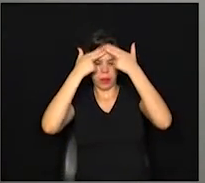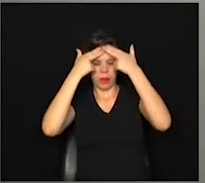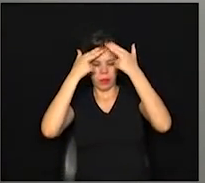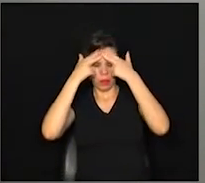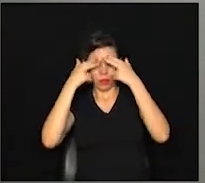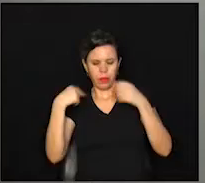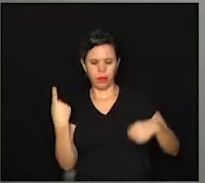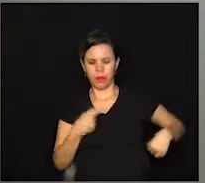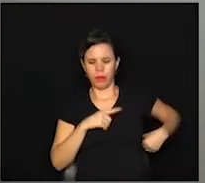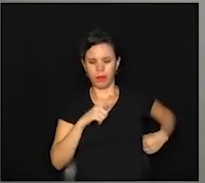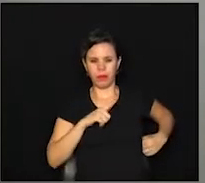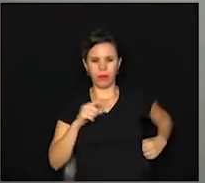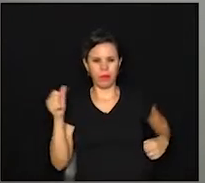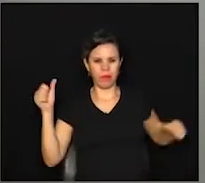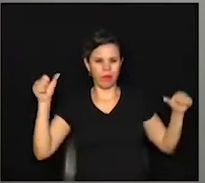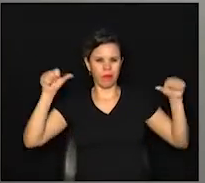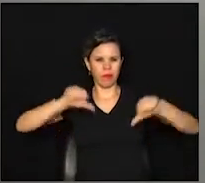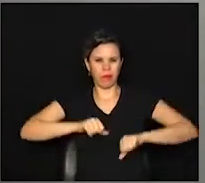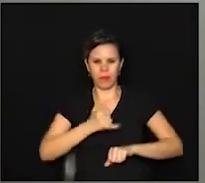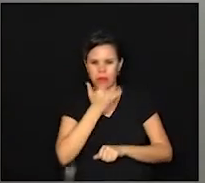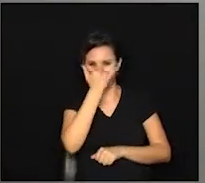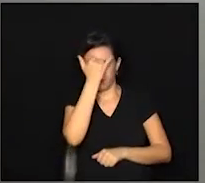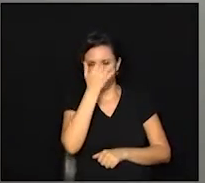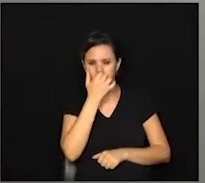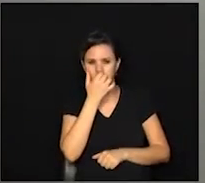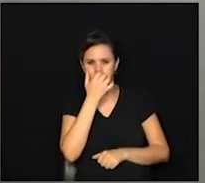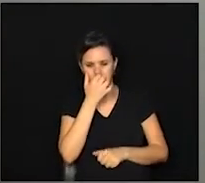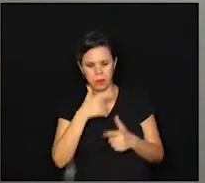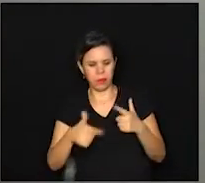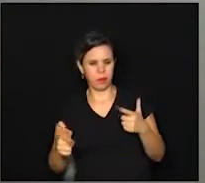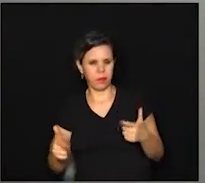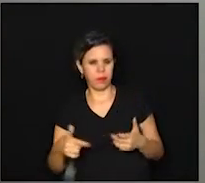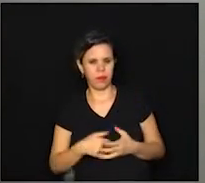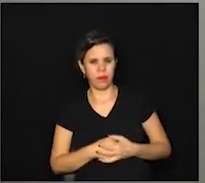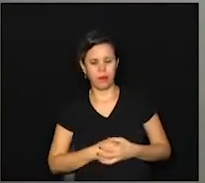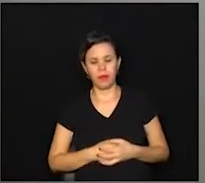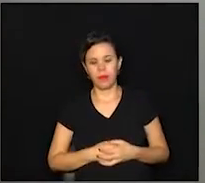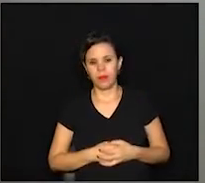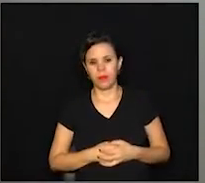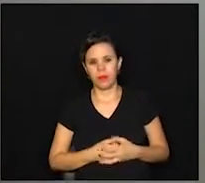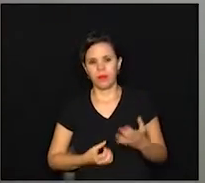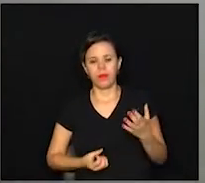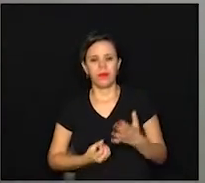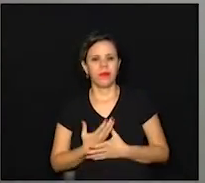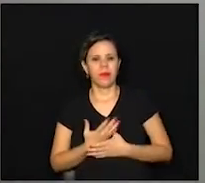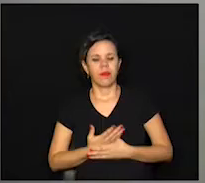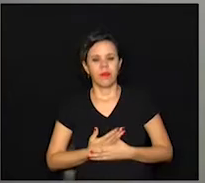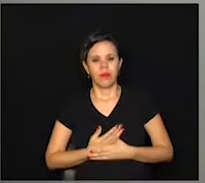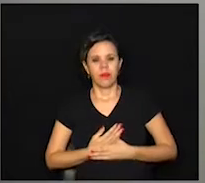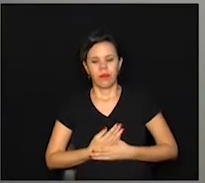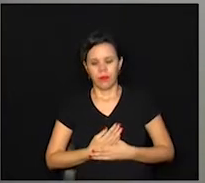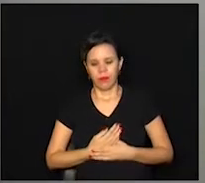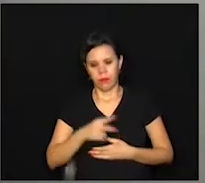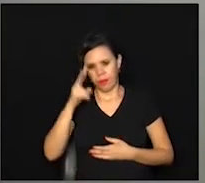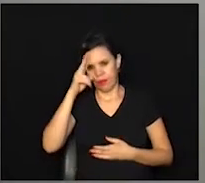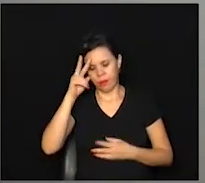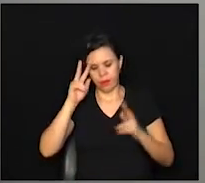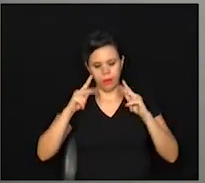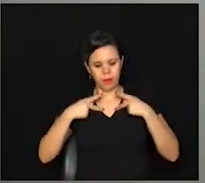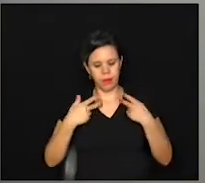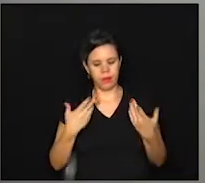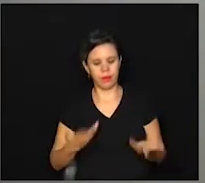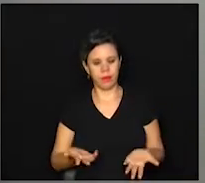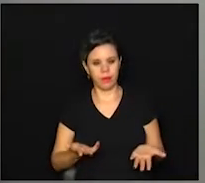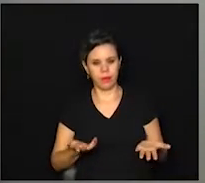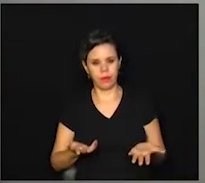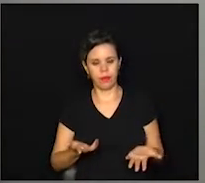que há de mais terrível, né? A barbárie, ela aconteceu, né, na história da humanidade. E